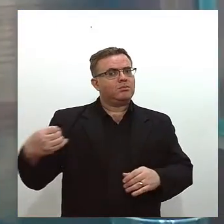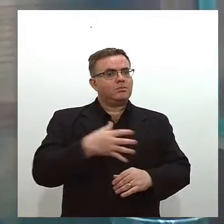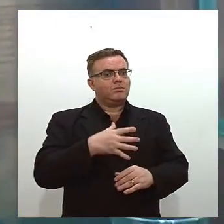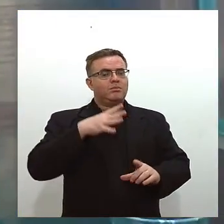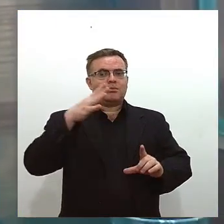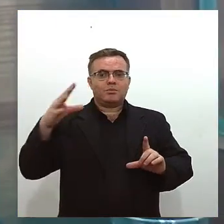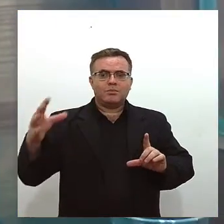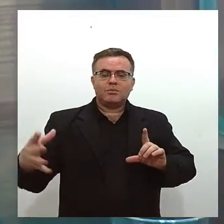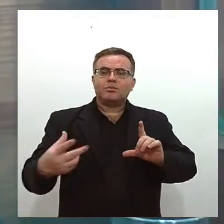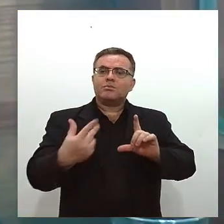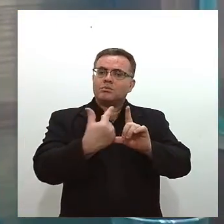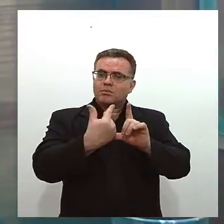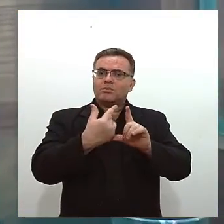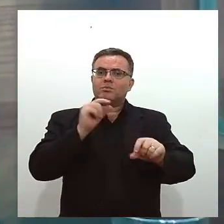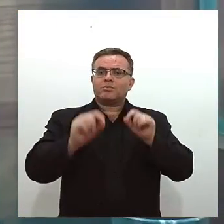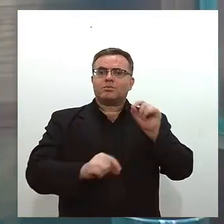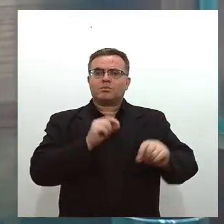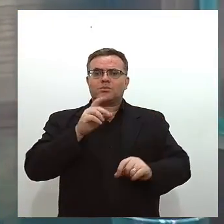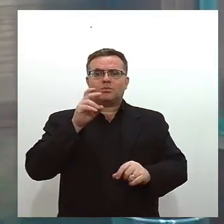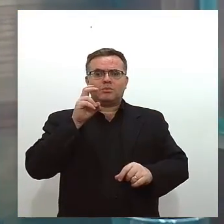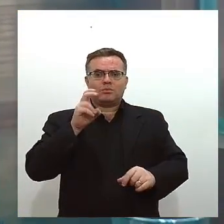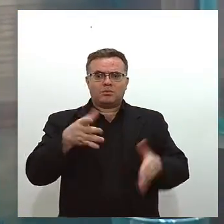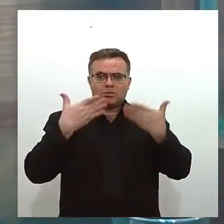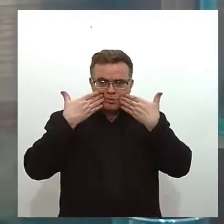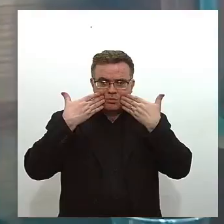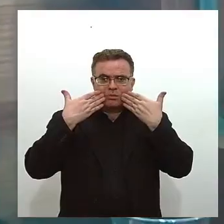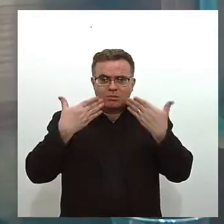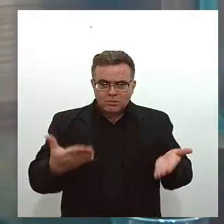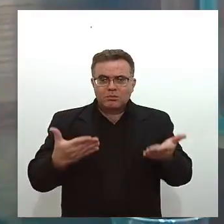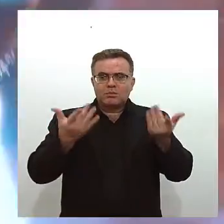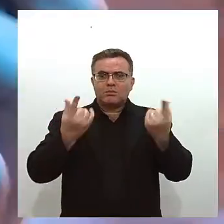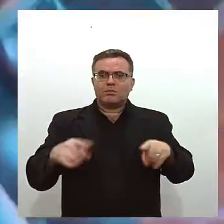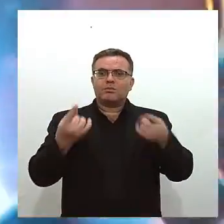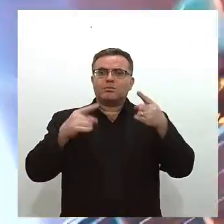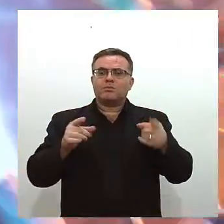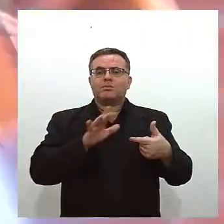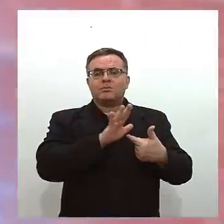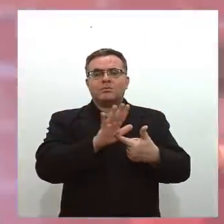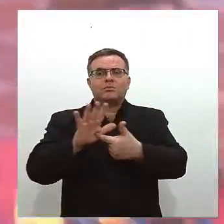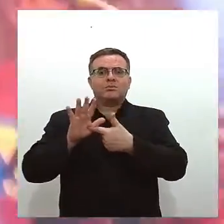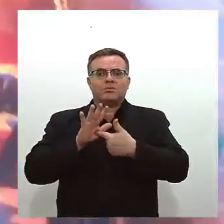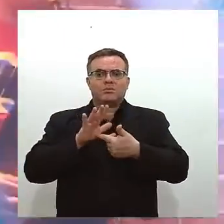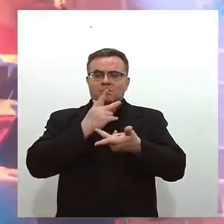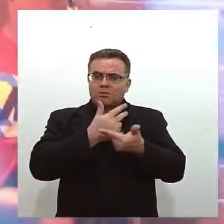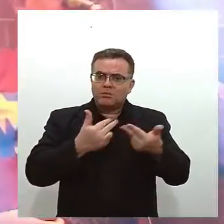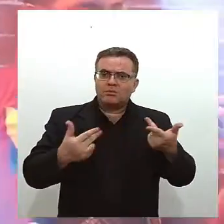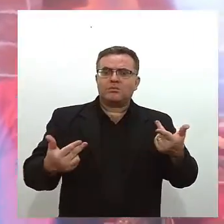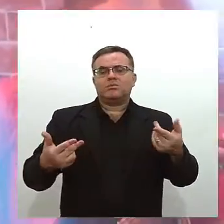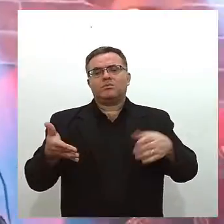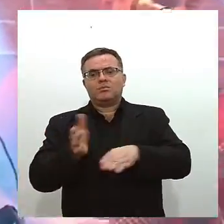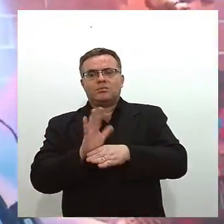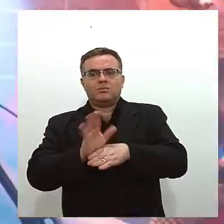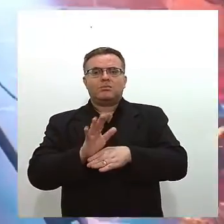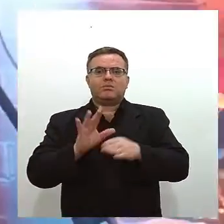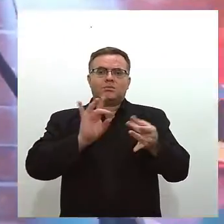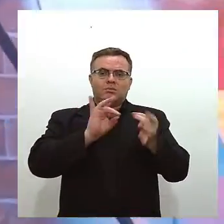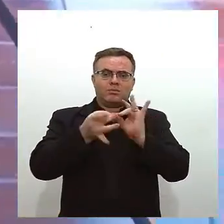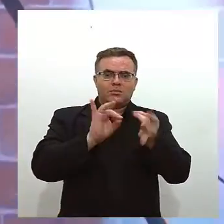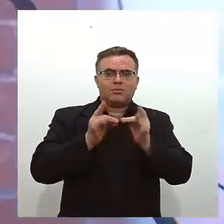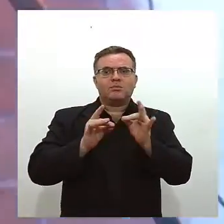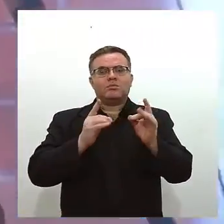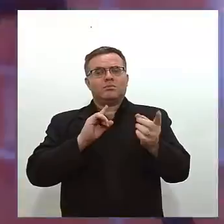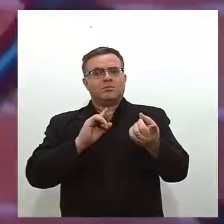agregar em sua programação 5 apresentações musicais, exibição de curta-metragem, oficinas, roda de diálogo